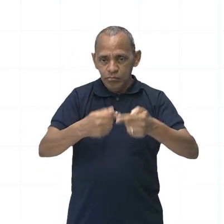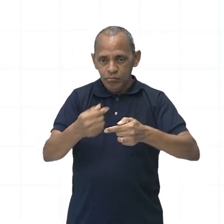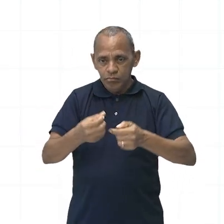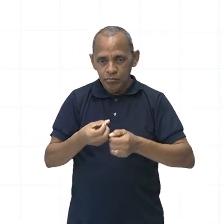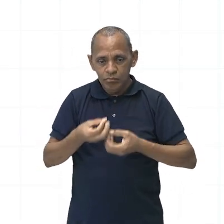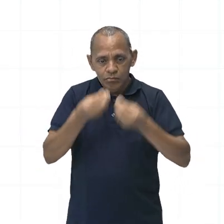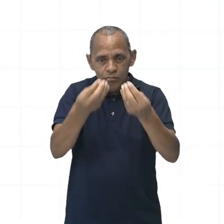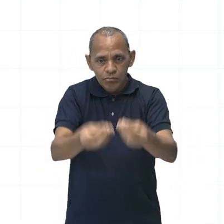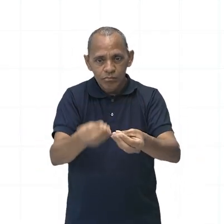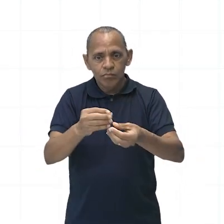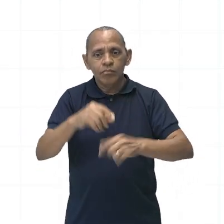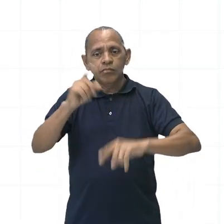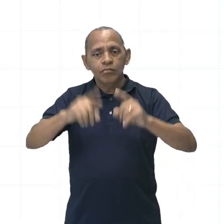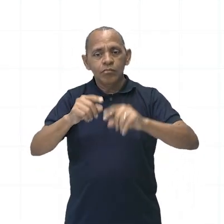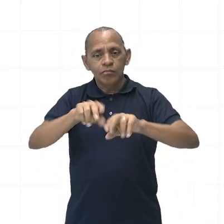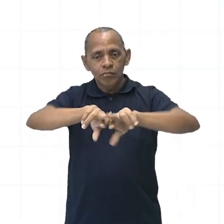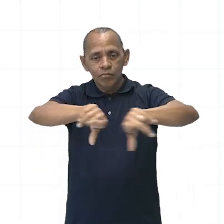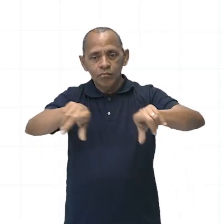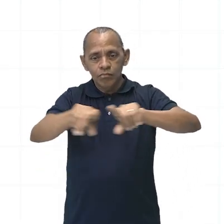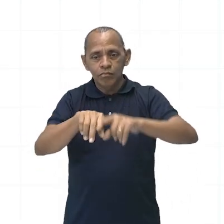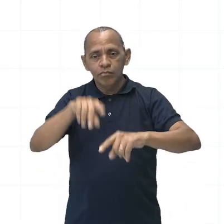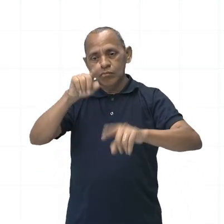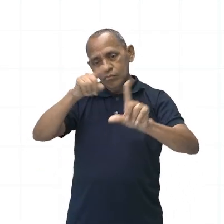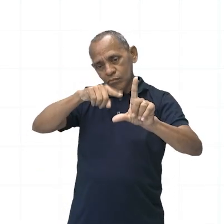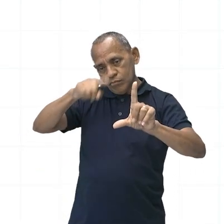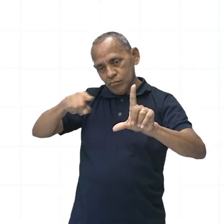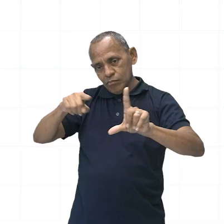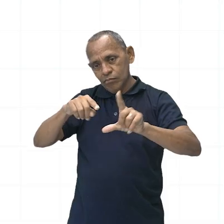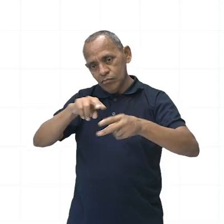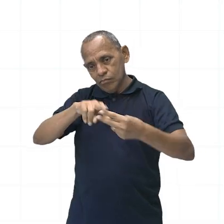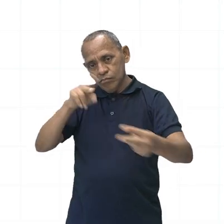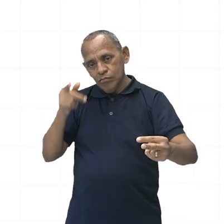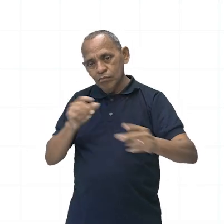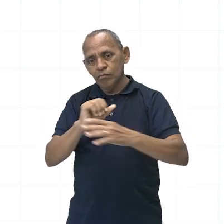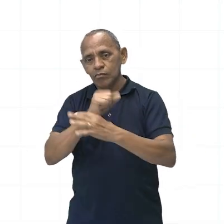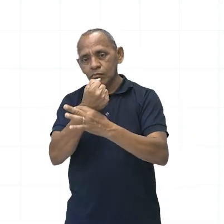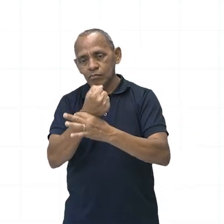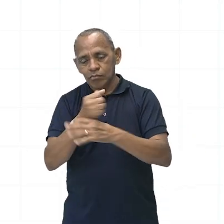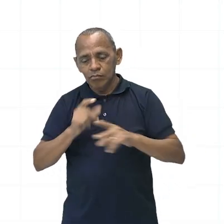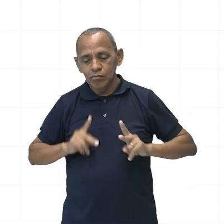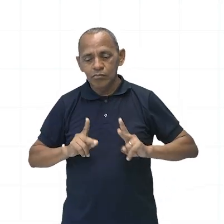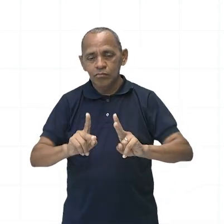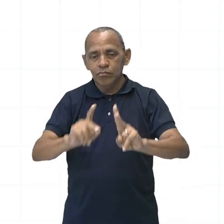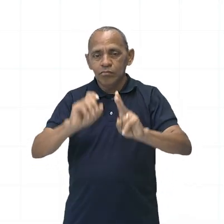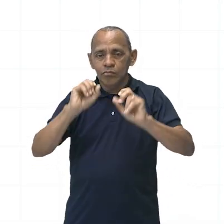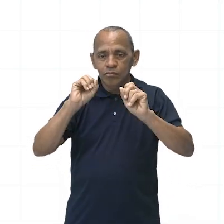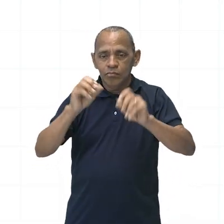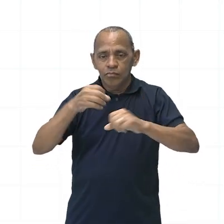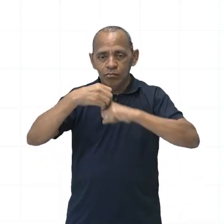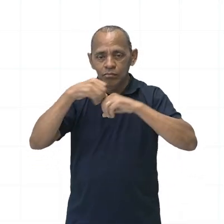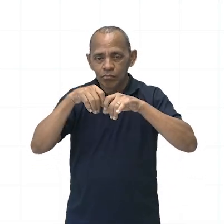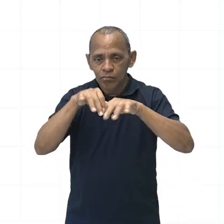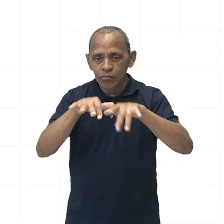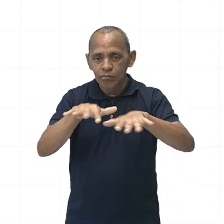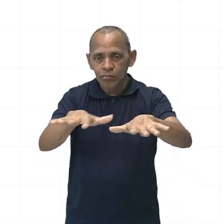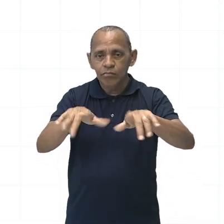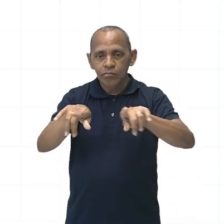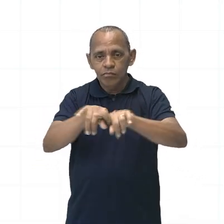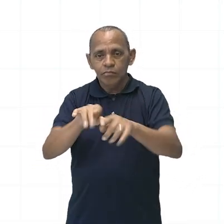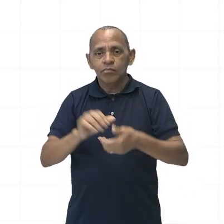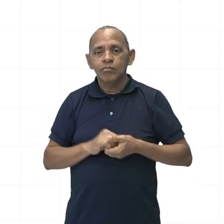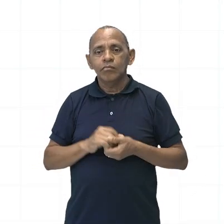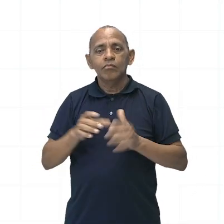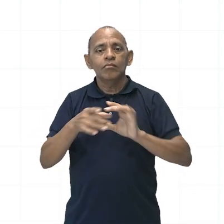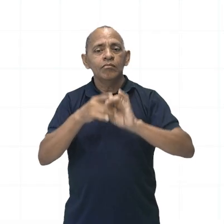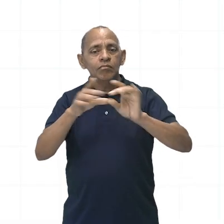a matéria-prima, ou seja, a variabilidade genética, garantindo assim a continuidade, ou seja, a transmissão, e permitindo assim